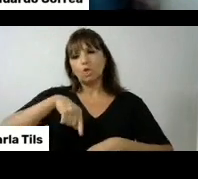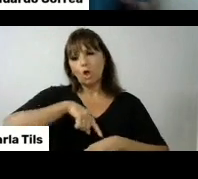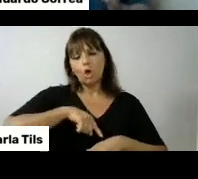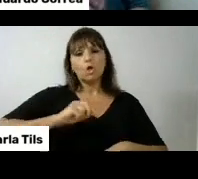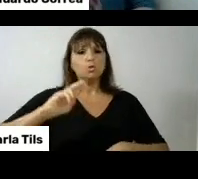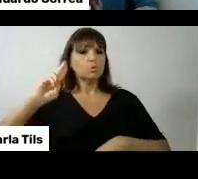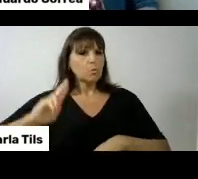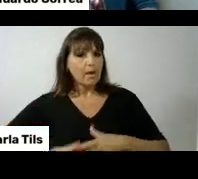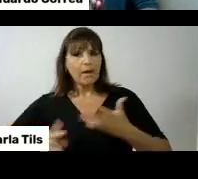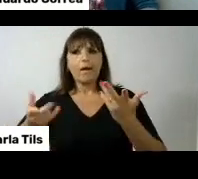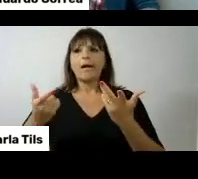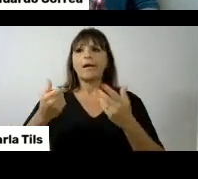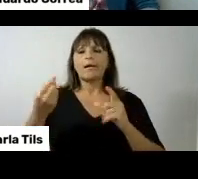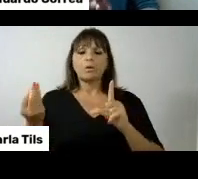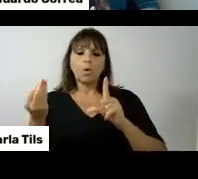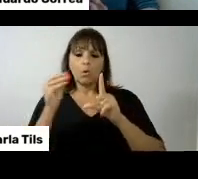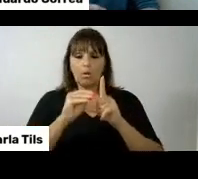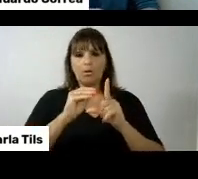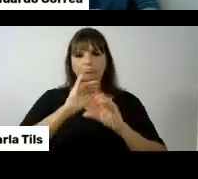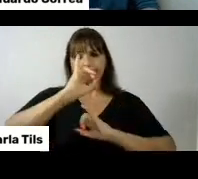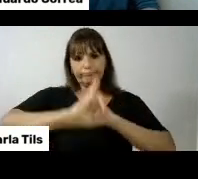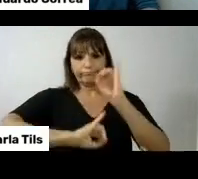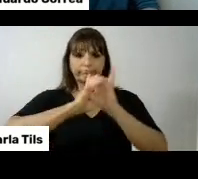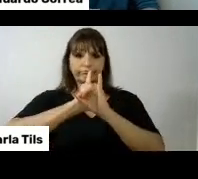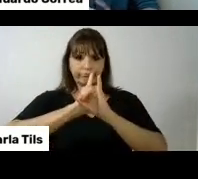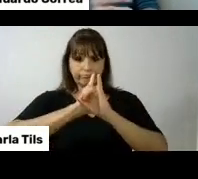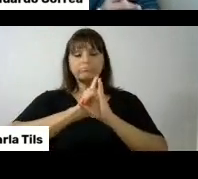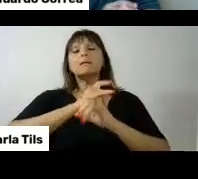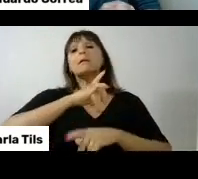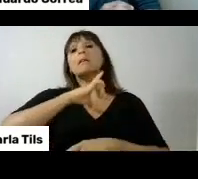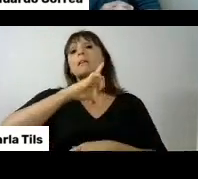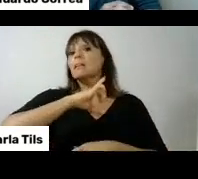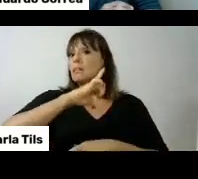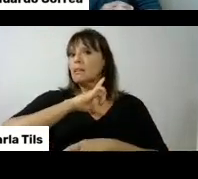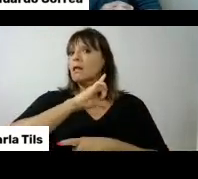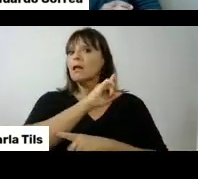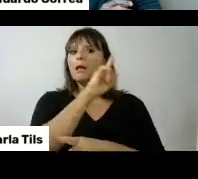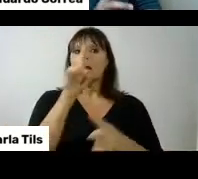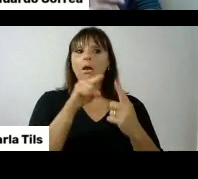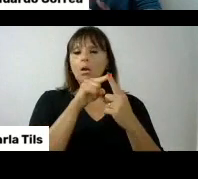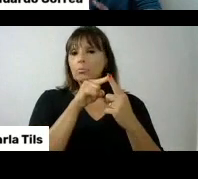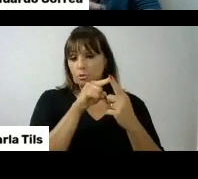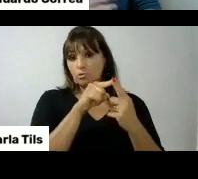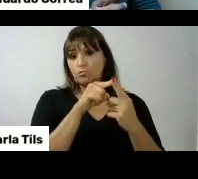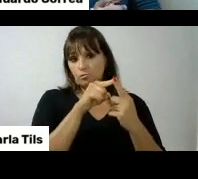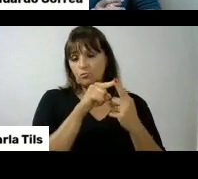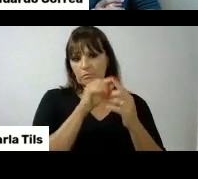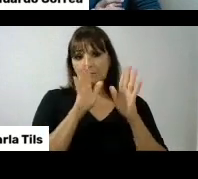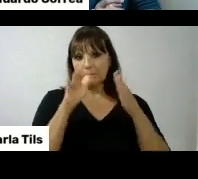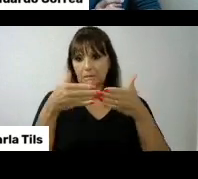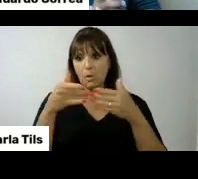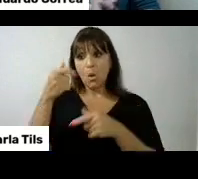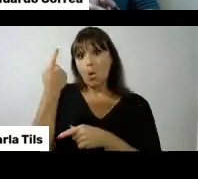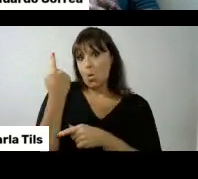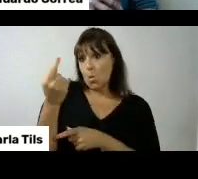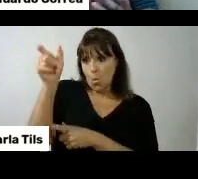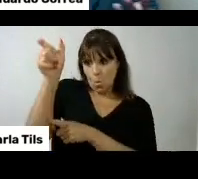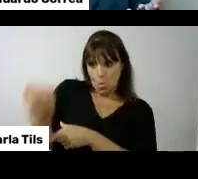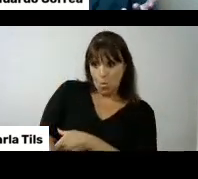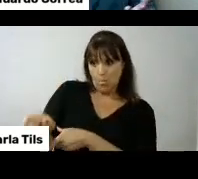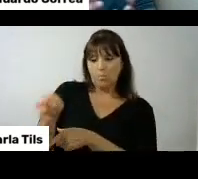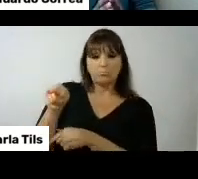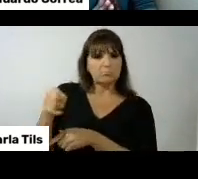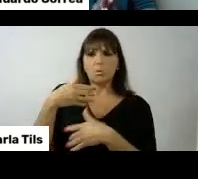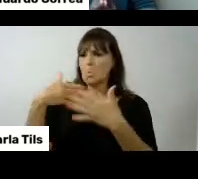nós colocamos no ar, tem um motivo específico, que é fazer com que uma pessoa, seja ela